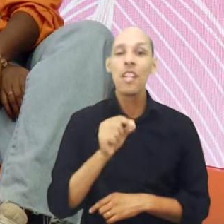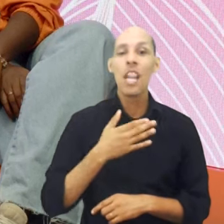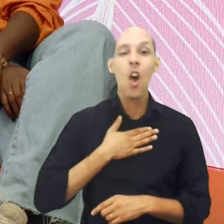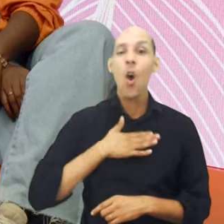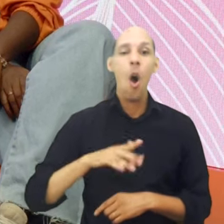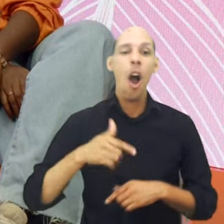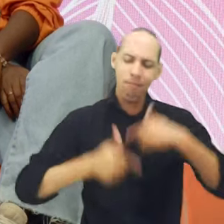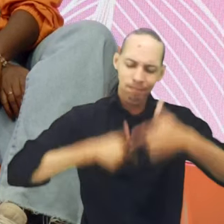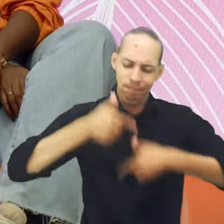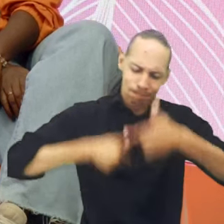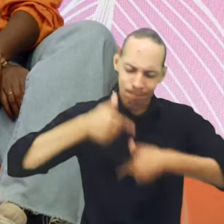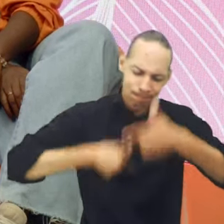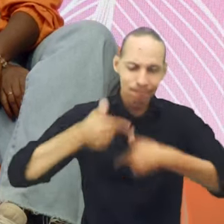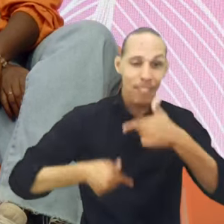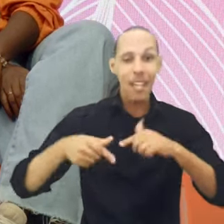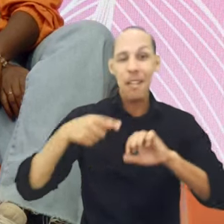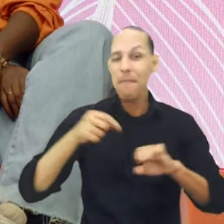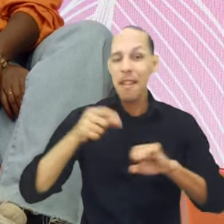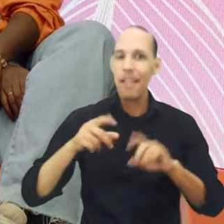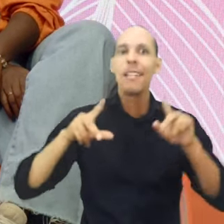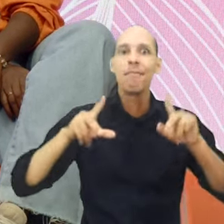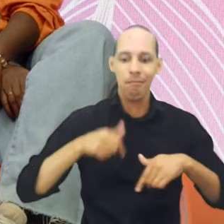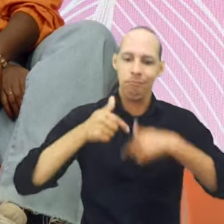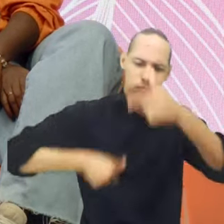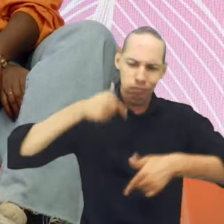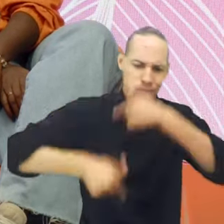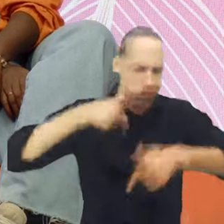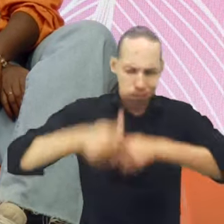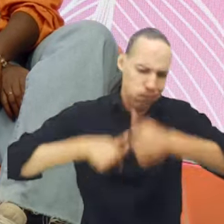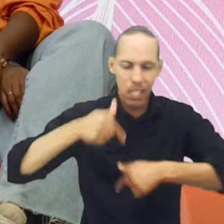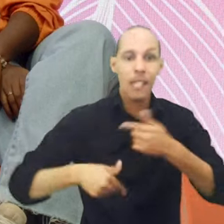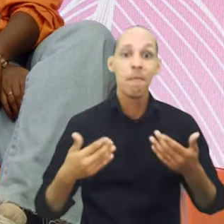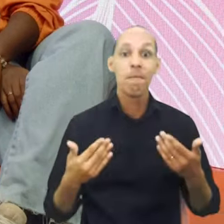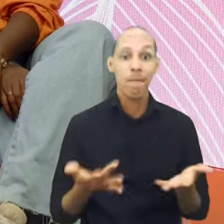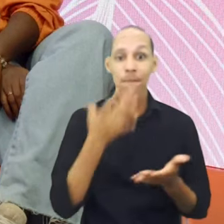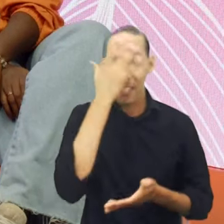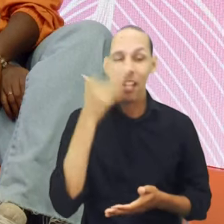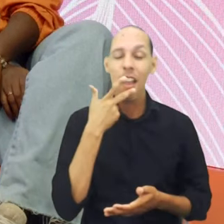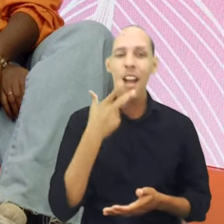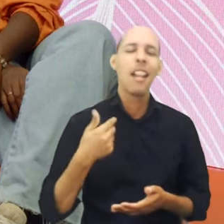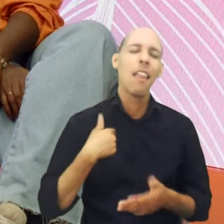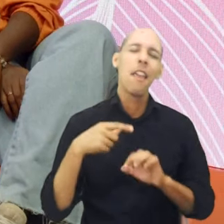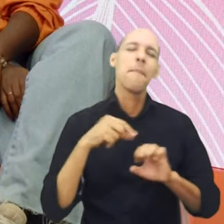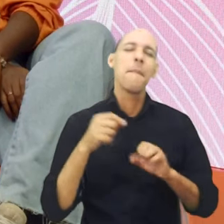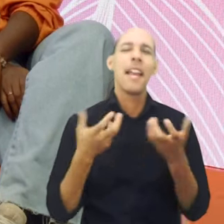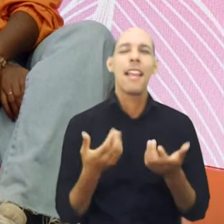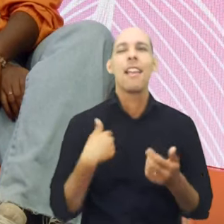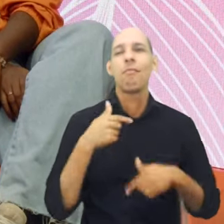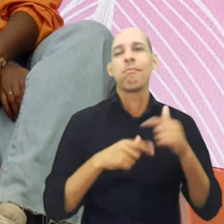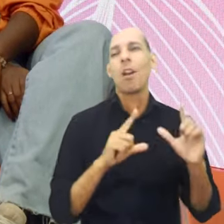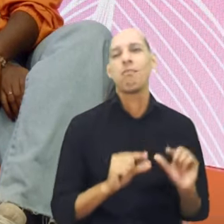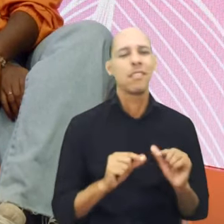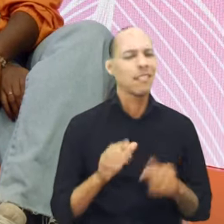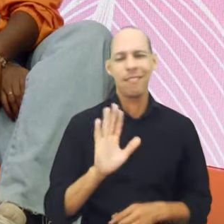trabalhar muito. E empreender, trabalha-se muito. É, sim, exatamente. Né? Então, todas as pessoas que falam para mim, ah, eu quero empreender para trabalhar menos, eu falo,